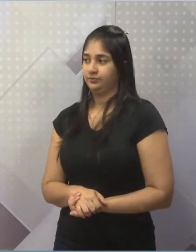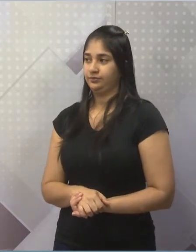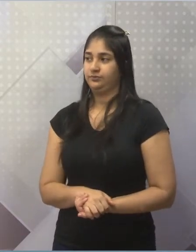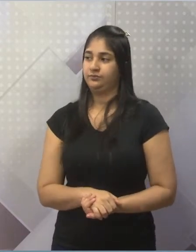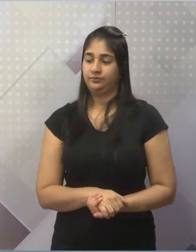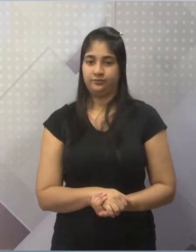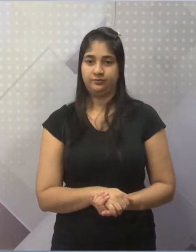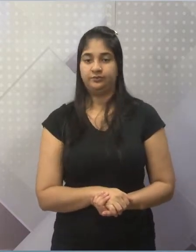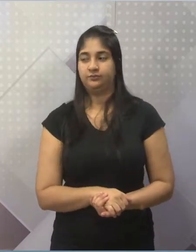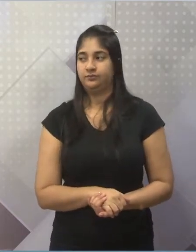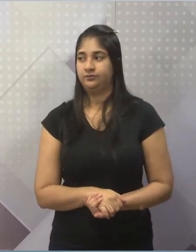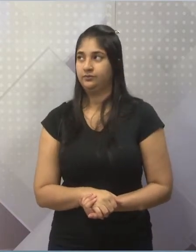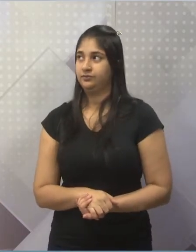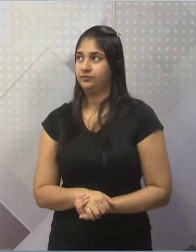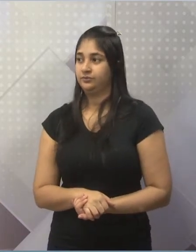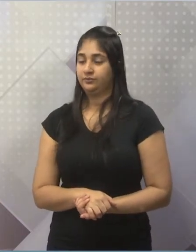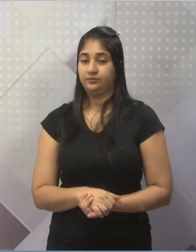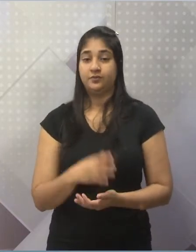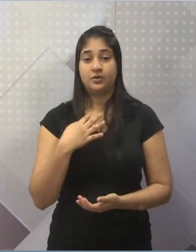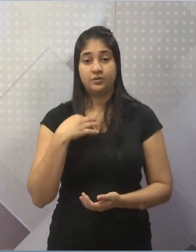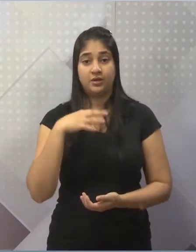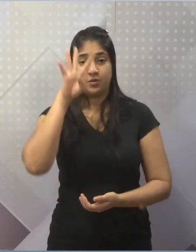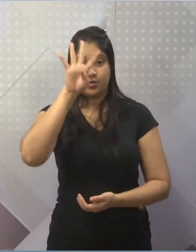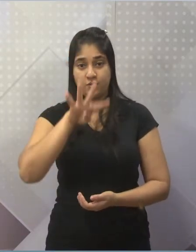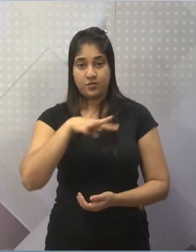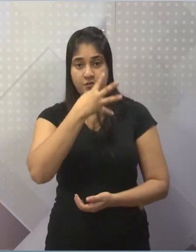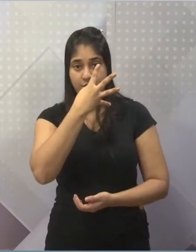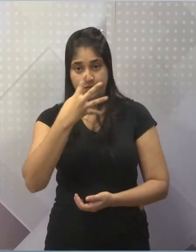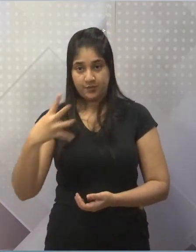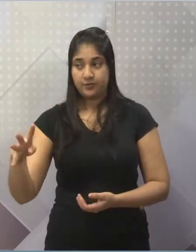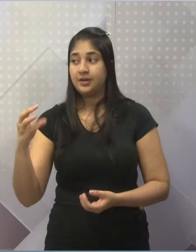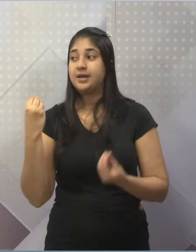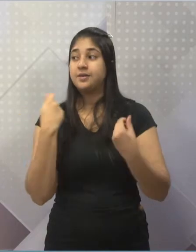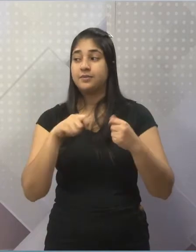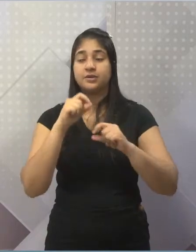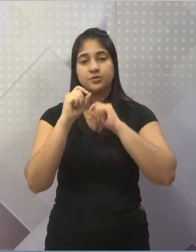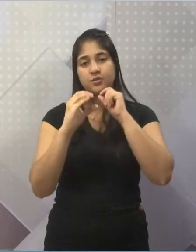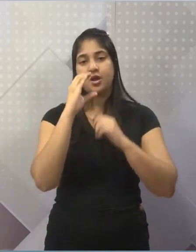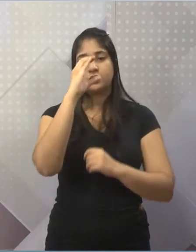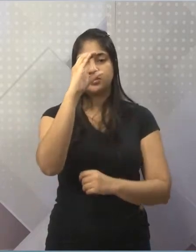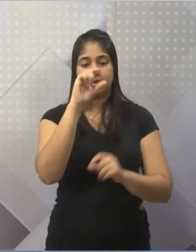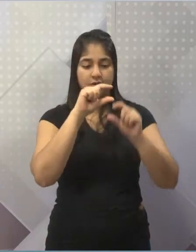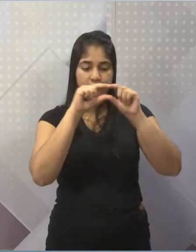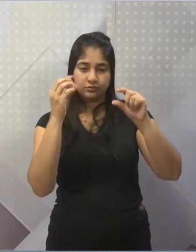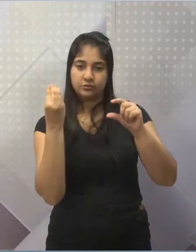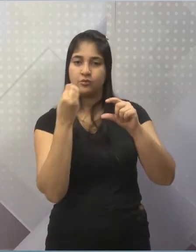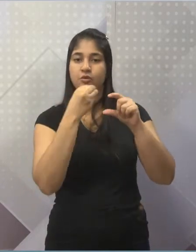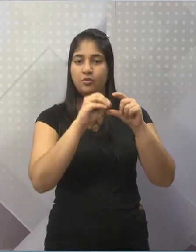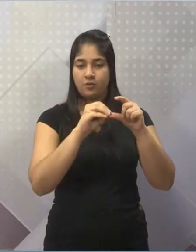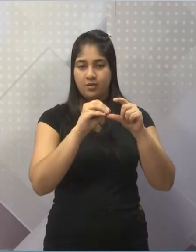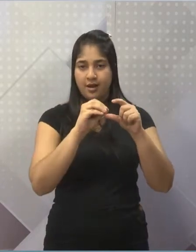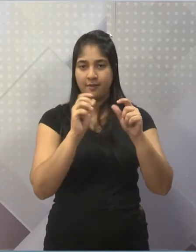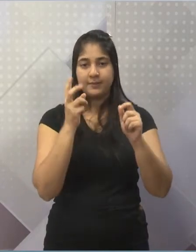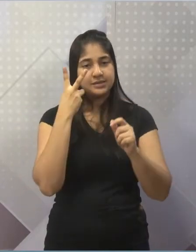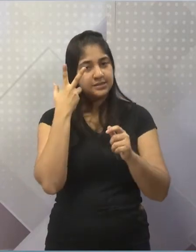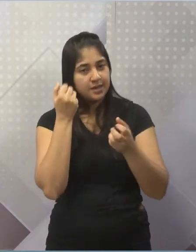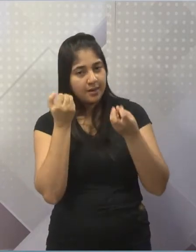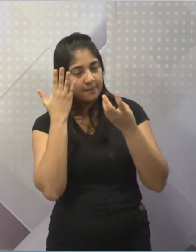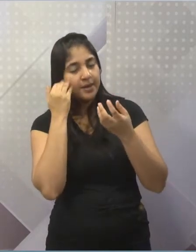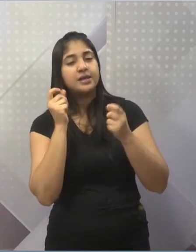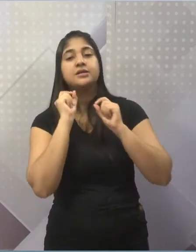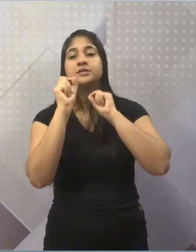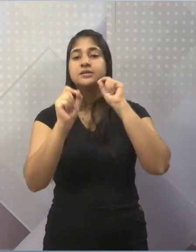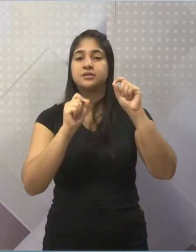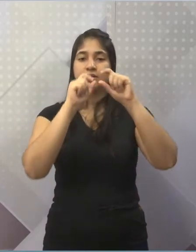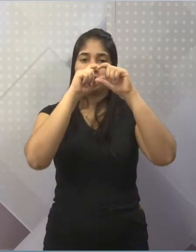eu tenho que a minha tabela, eu preciso preencher essa linha para que eles se tornem proporcionais. Eu preciso encontrar o